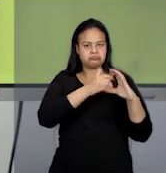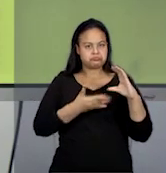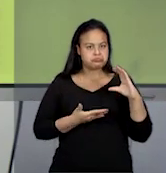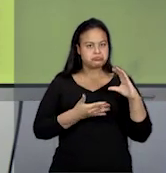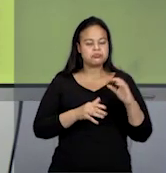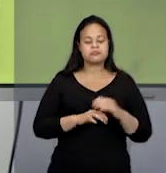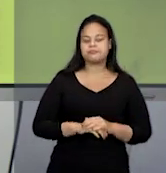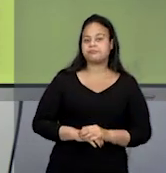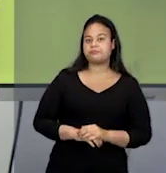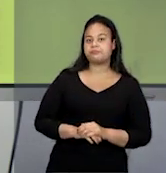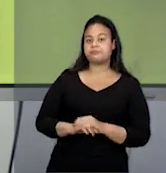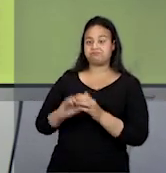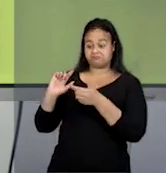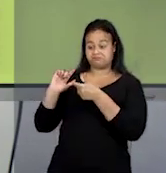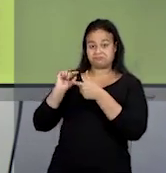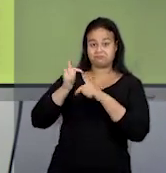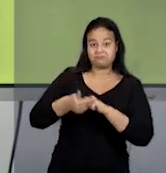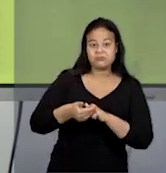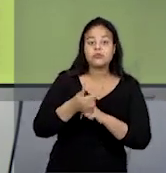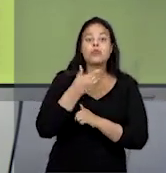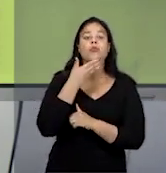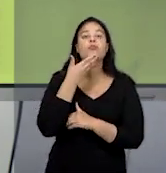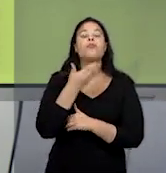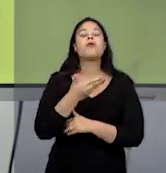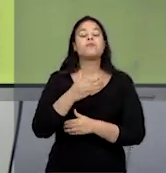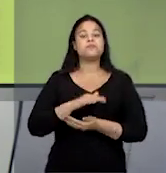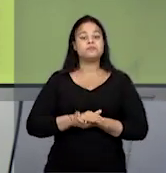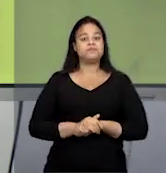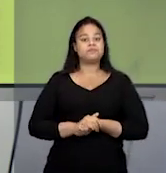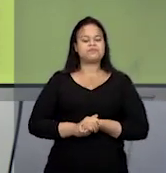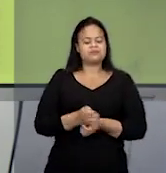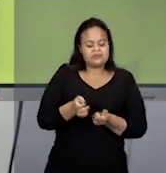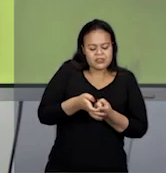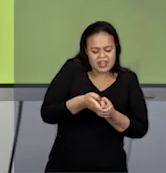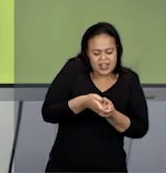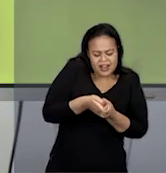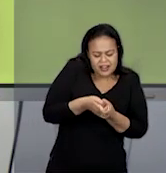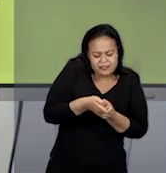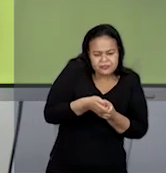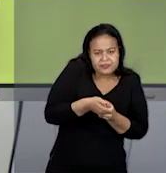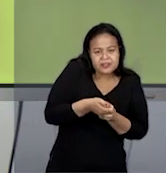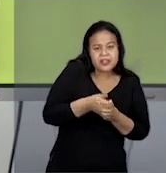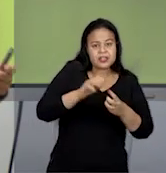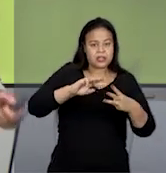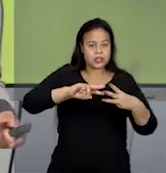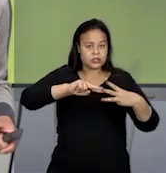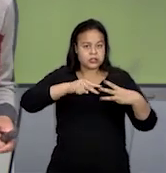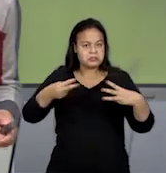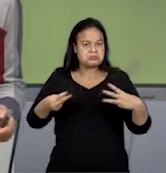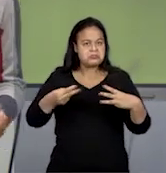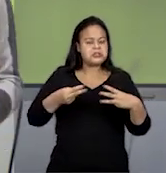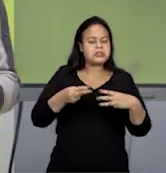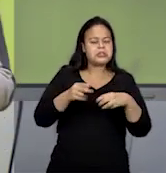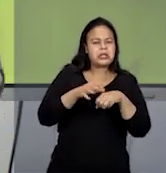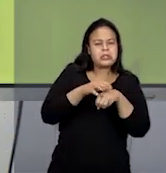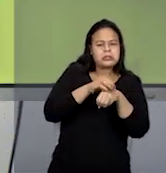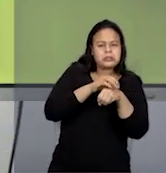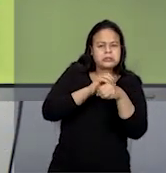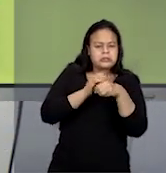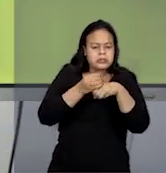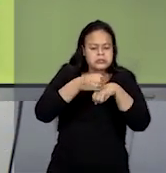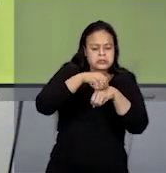Clássico exemplo, caso lá das ervilhas de Mendel. A primeira lei, ela analisou ou a textura, ou